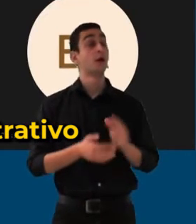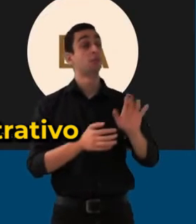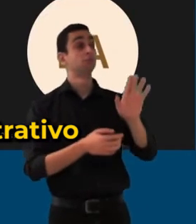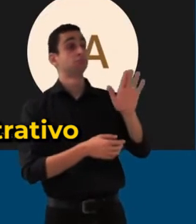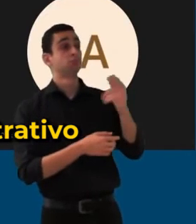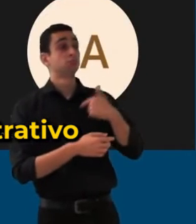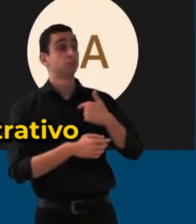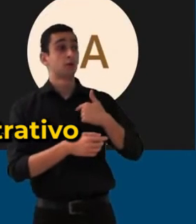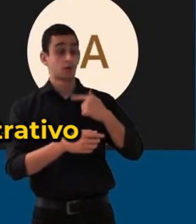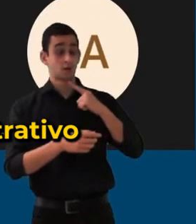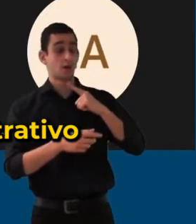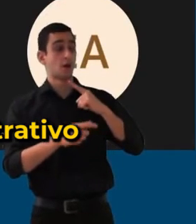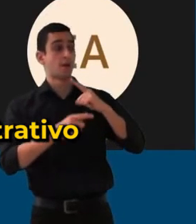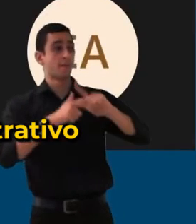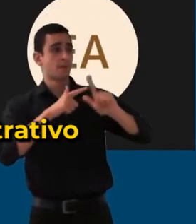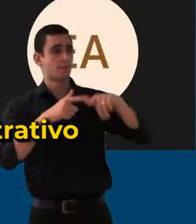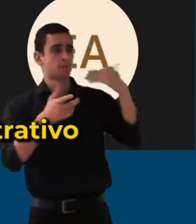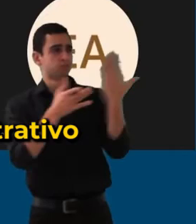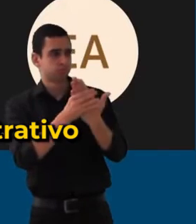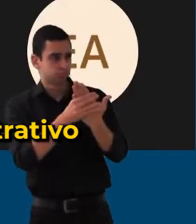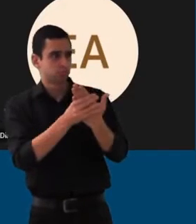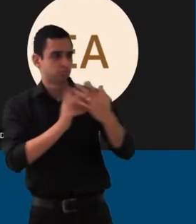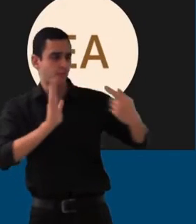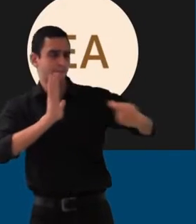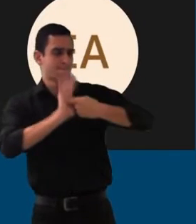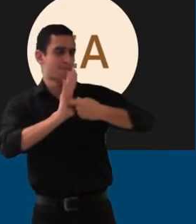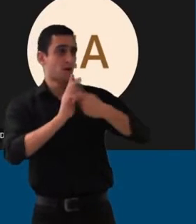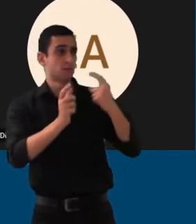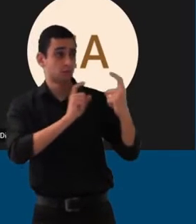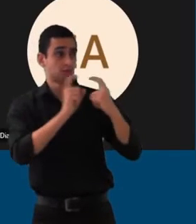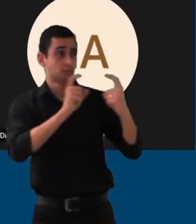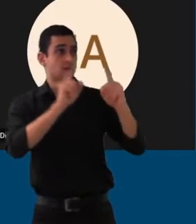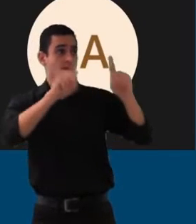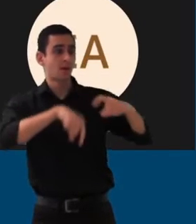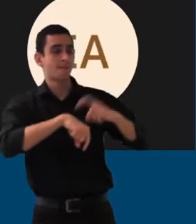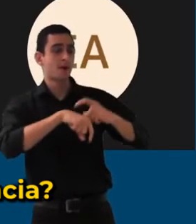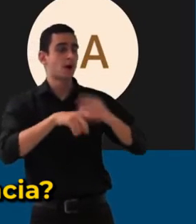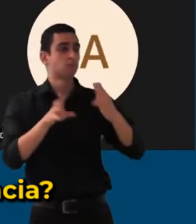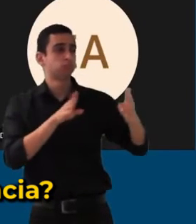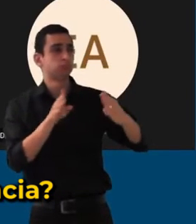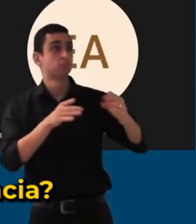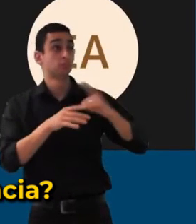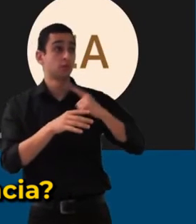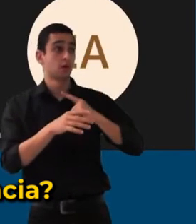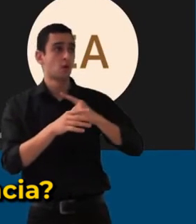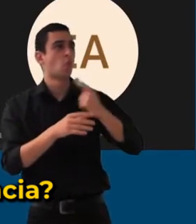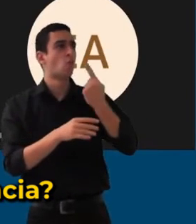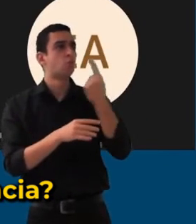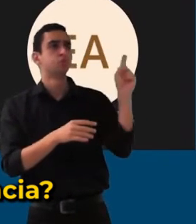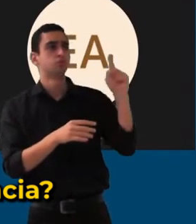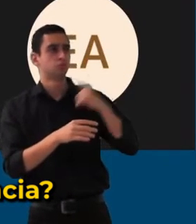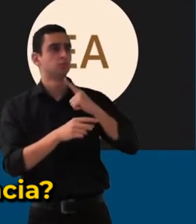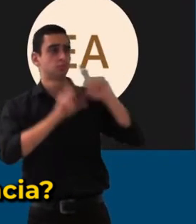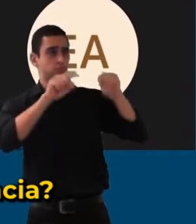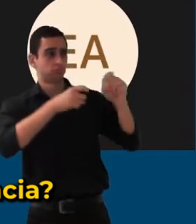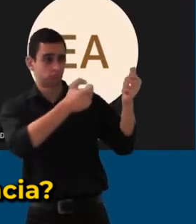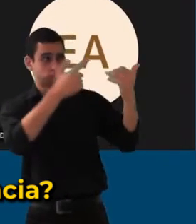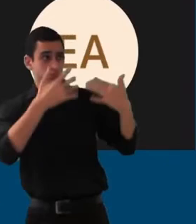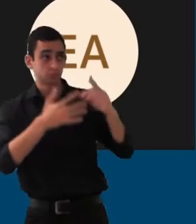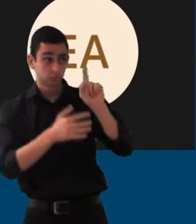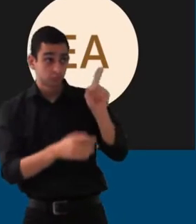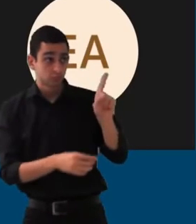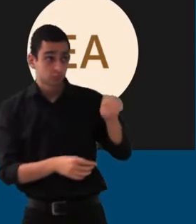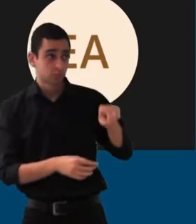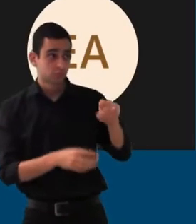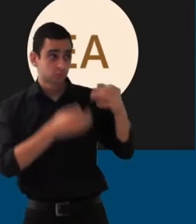processo administrativo junto ao IBRAM, não houve outro PRAD depois desse, não. O último foi esse, então, que está submetido a essa